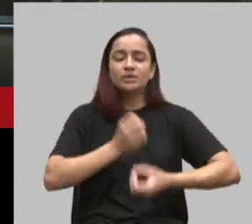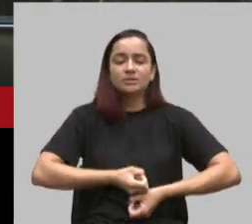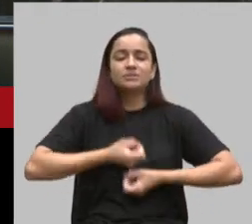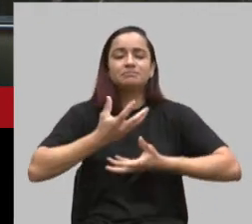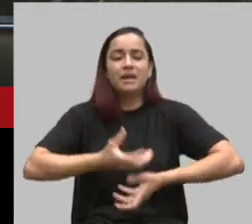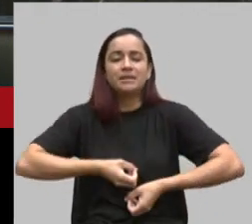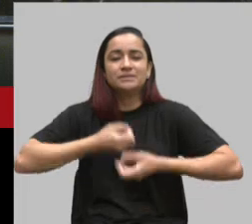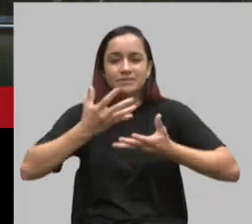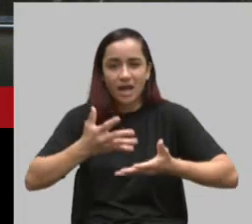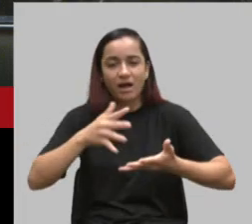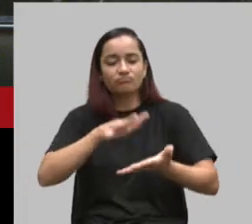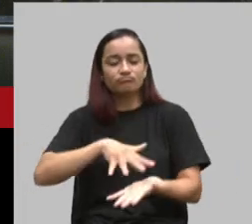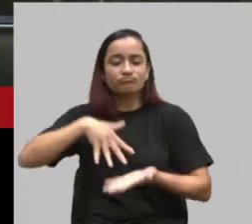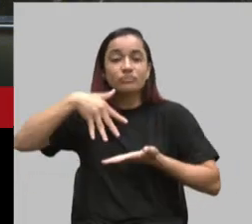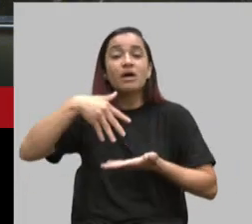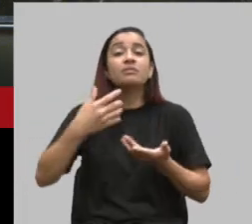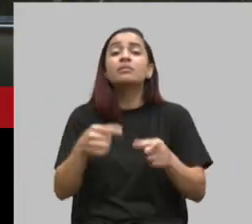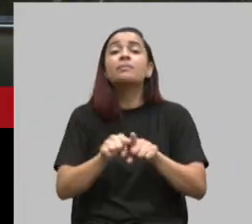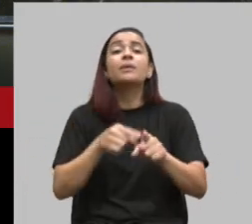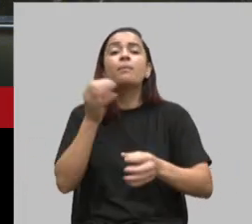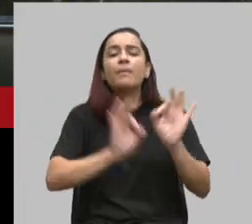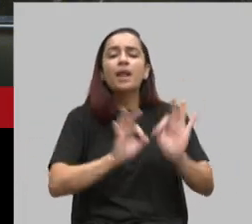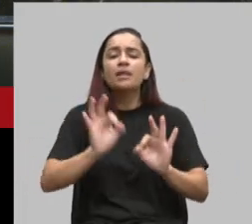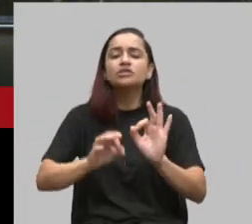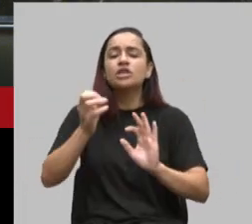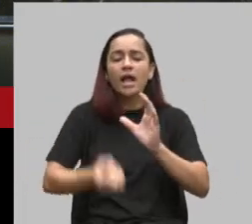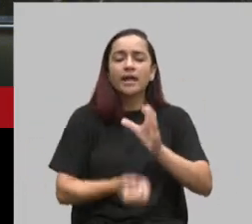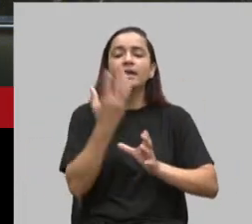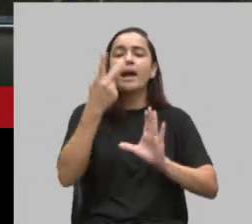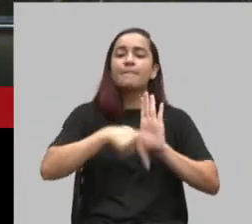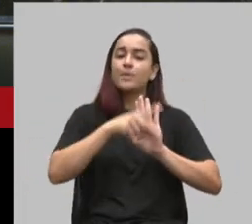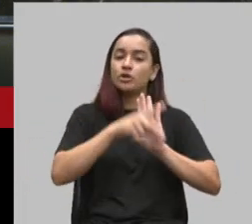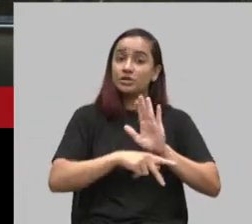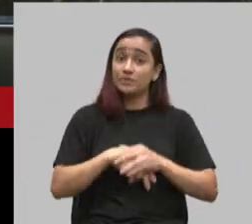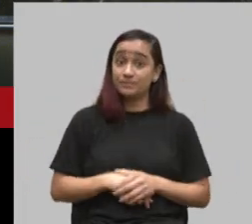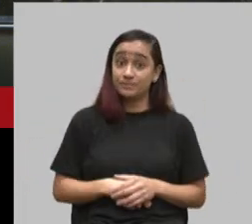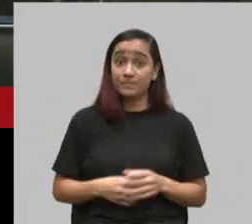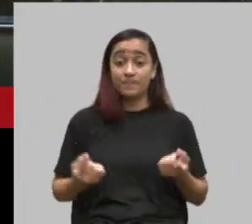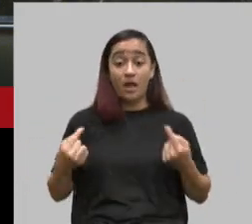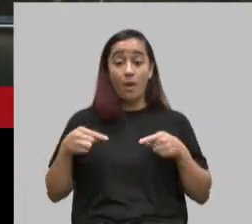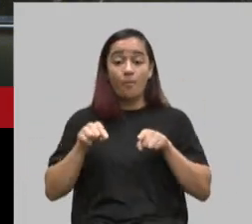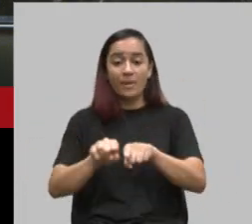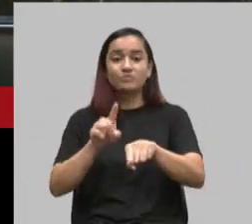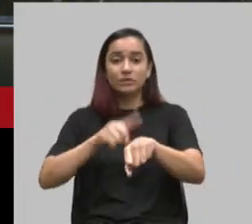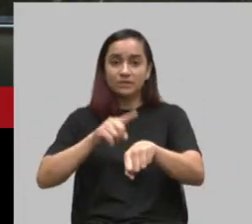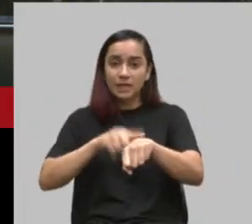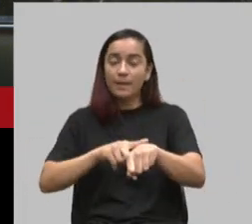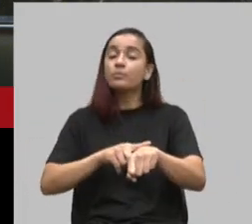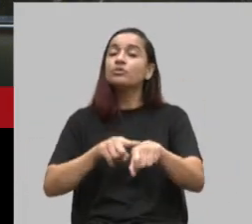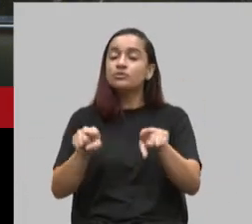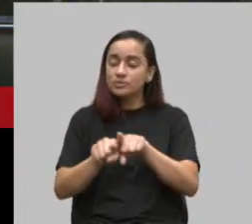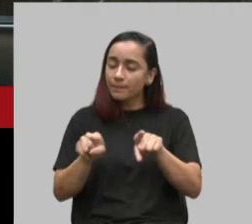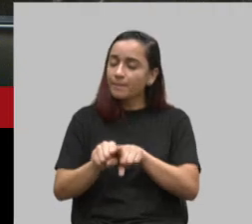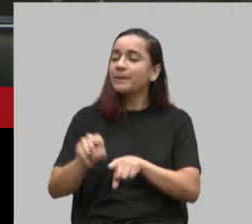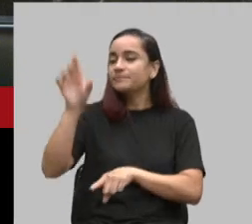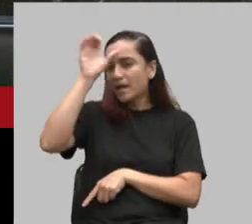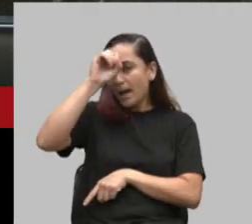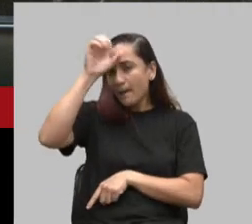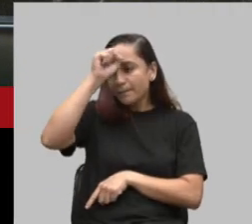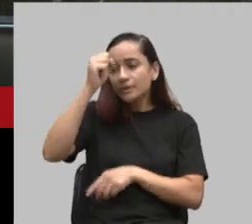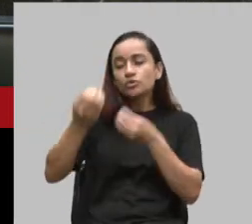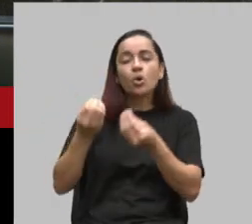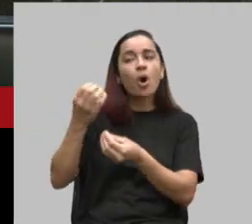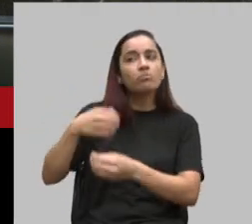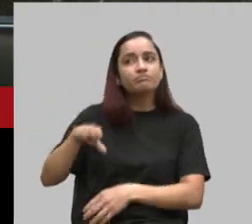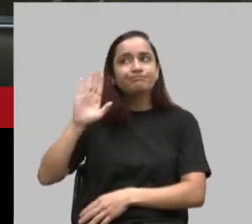de planejar e de criar projetos ao mesmo tempo iso é muito importante aqui também se aprende a ouvir o outro